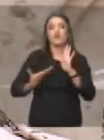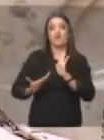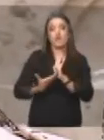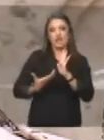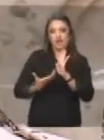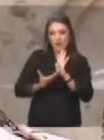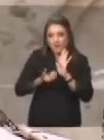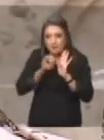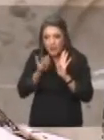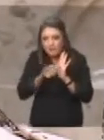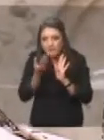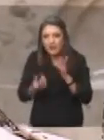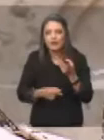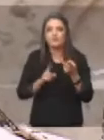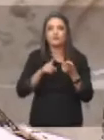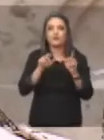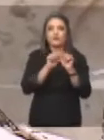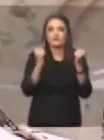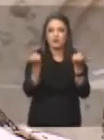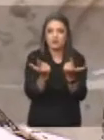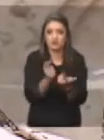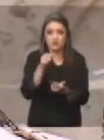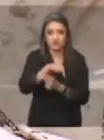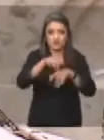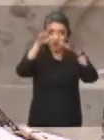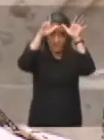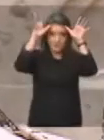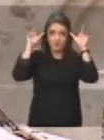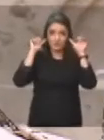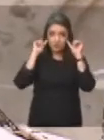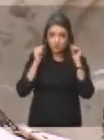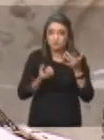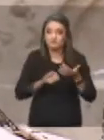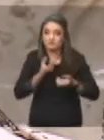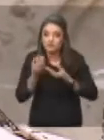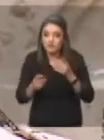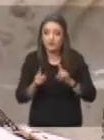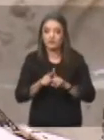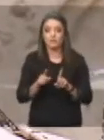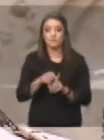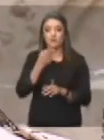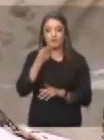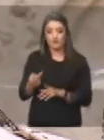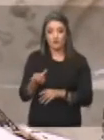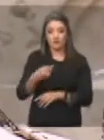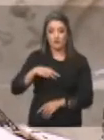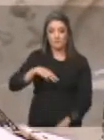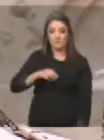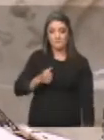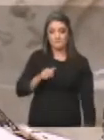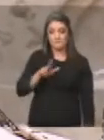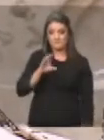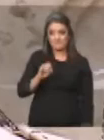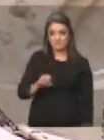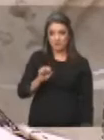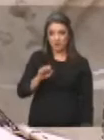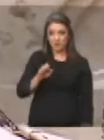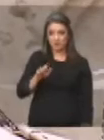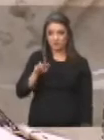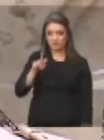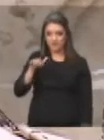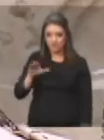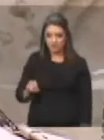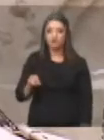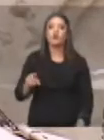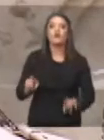Deputados e pela Assembleia Legislativa do Estado do Amazonas, e também o depoimento de Mauro Sérgio Fatureto, corroboram